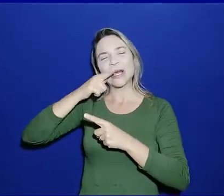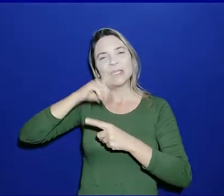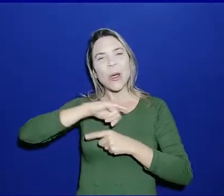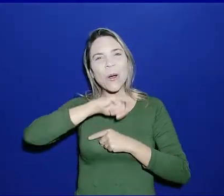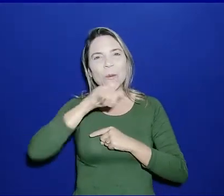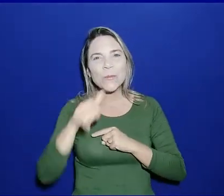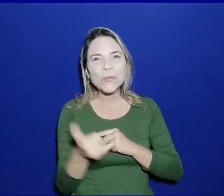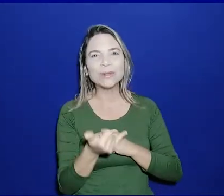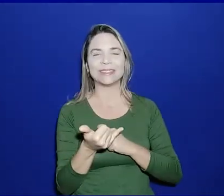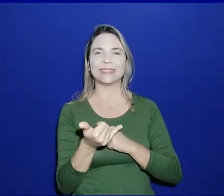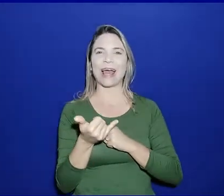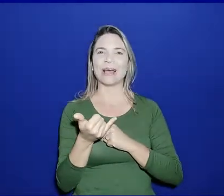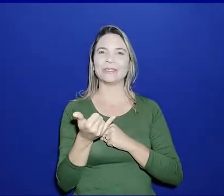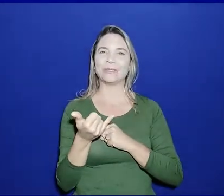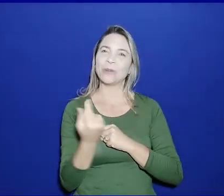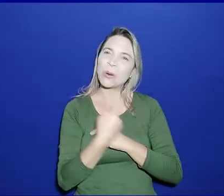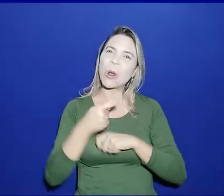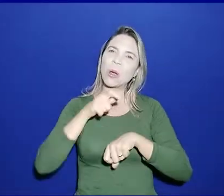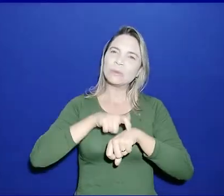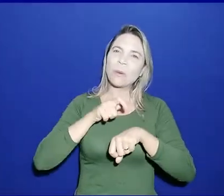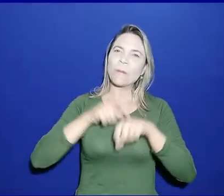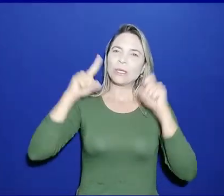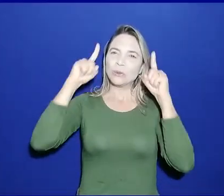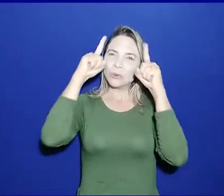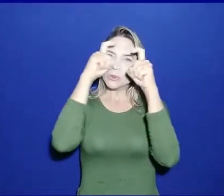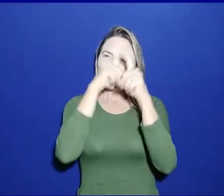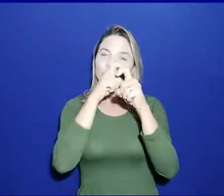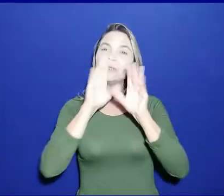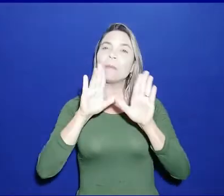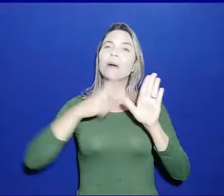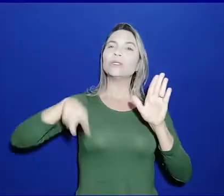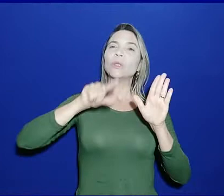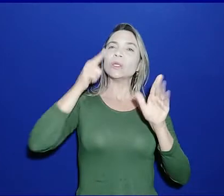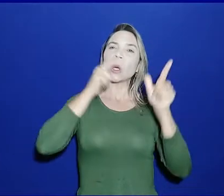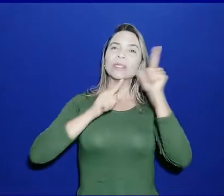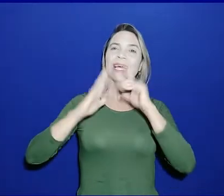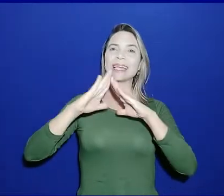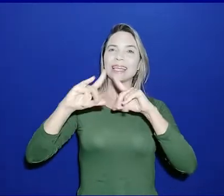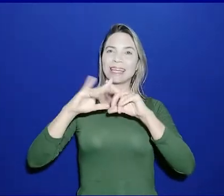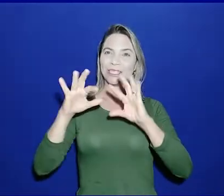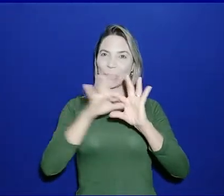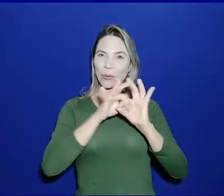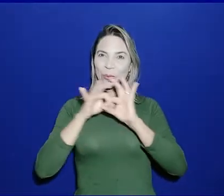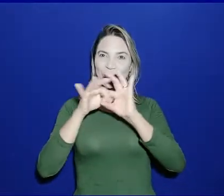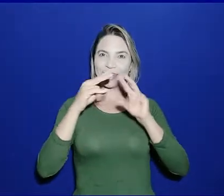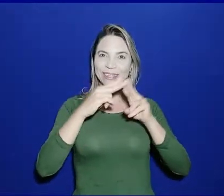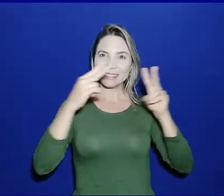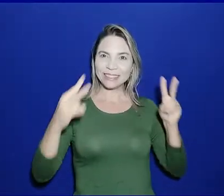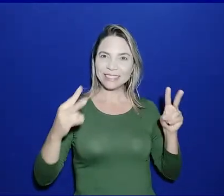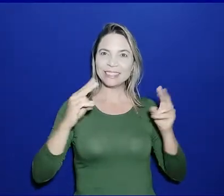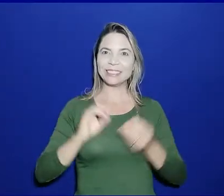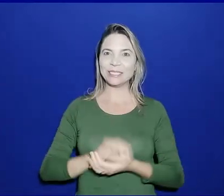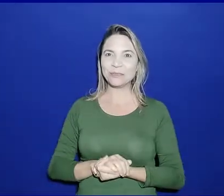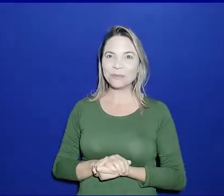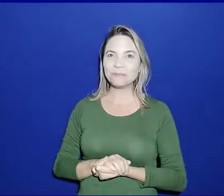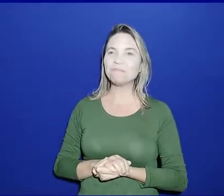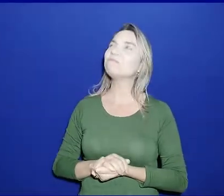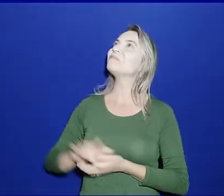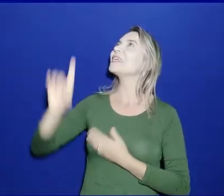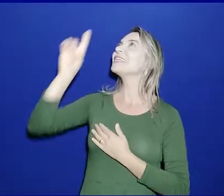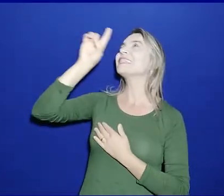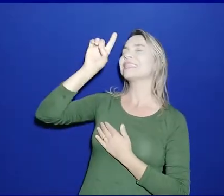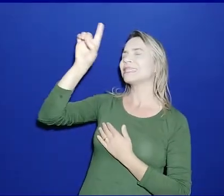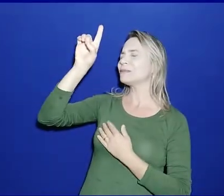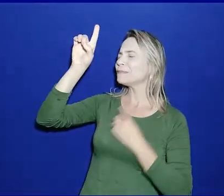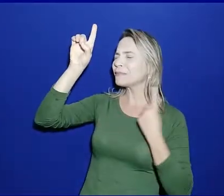oportunidade de estarmos mesmo nesses momentos de dificuldades, reunidos como igreja. Vamos orar. Bondoso Deus, eterno